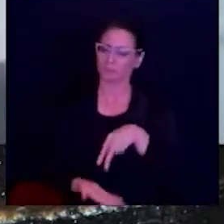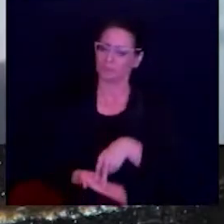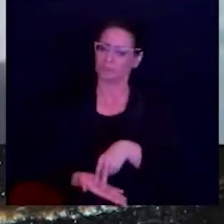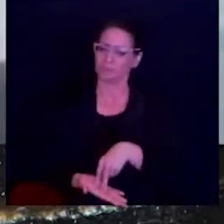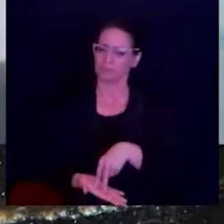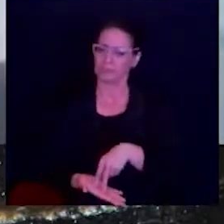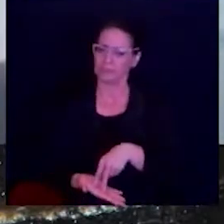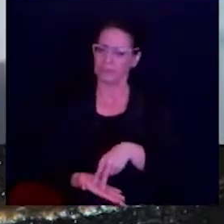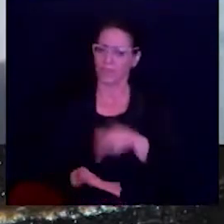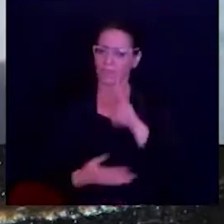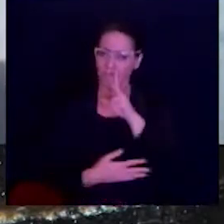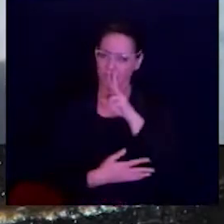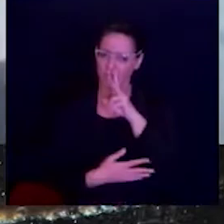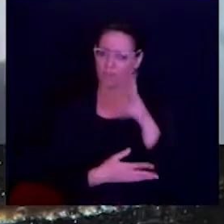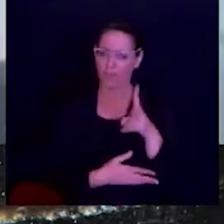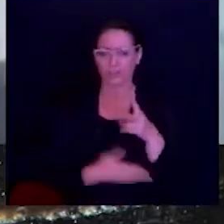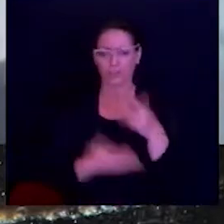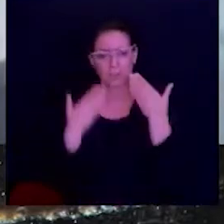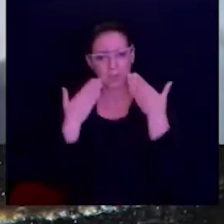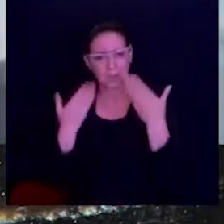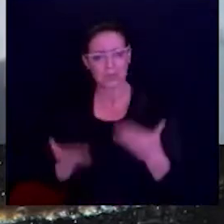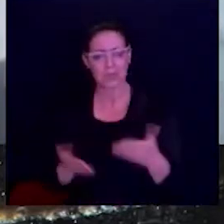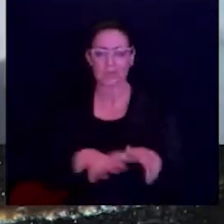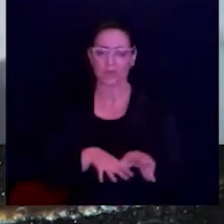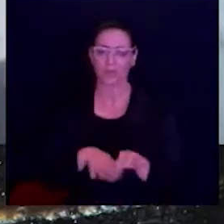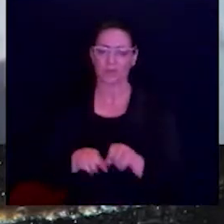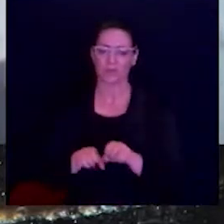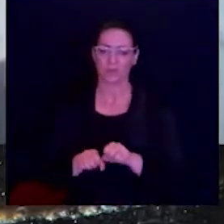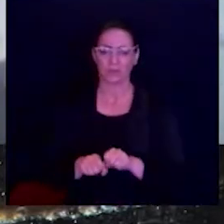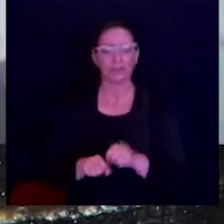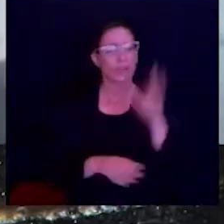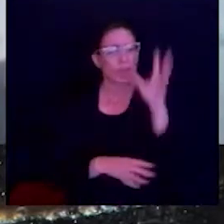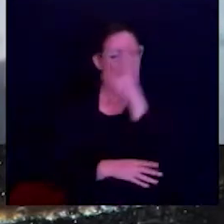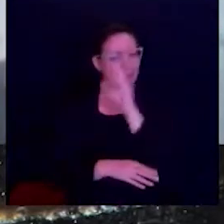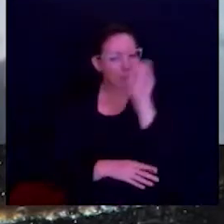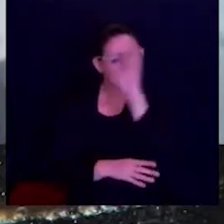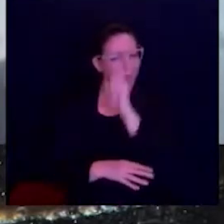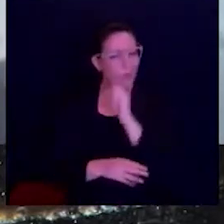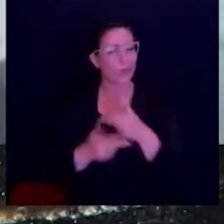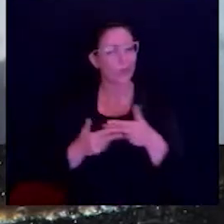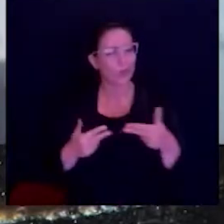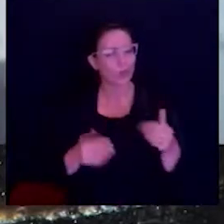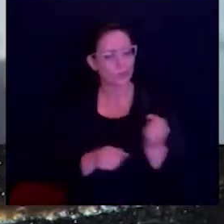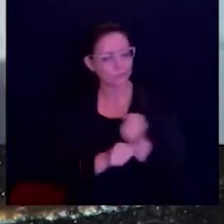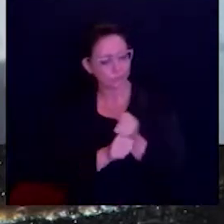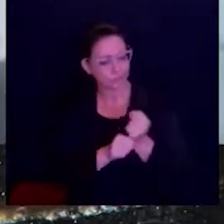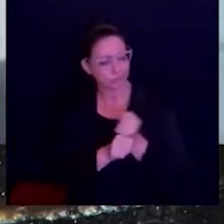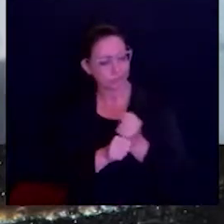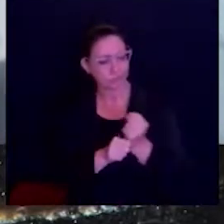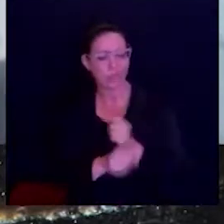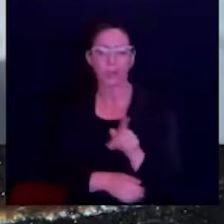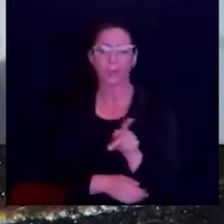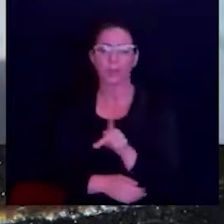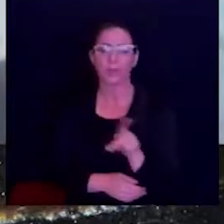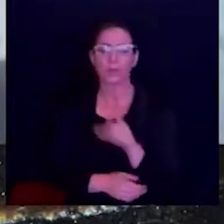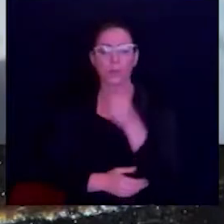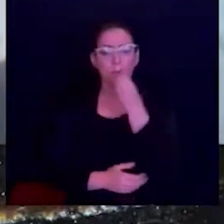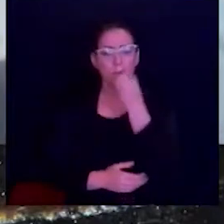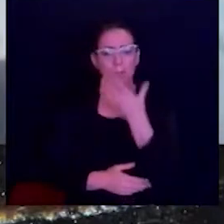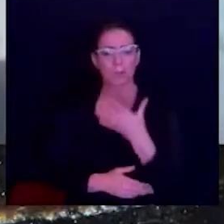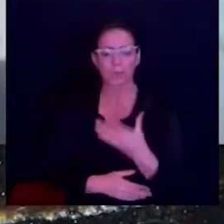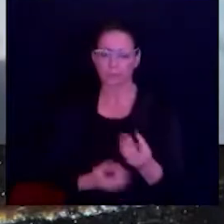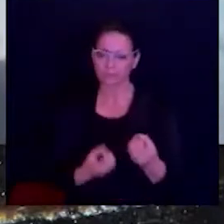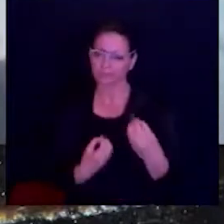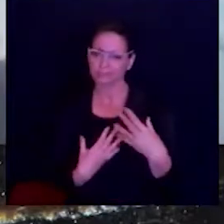engenheiras químicas. Aprendemos muitas coisas ao longo desses anos. Tivemos muitos professores bons que nos ensinaram valores e